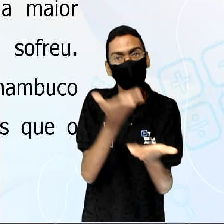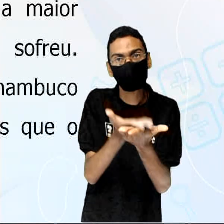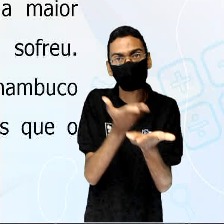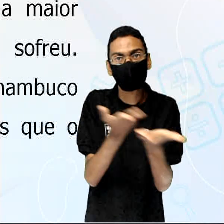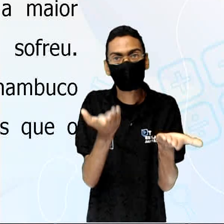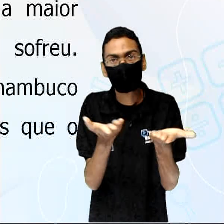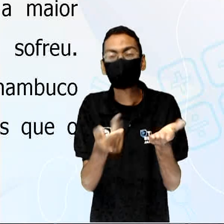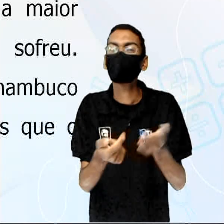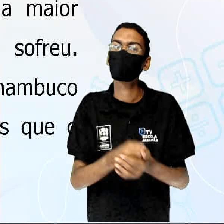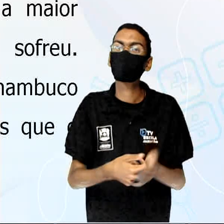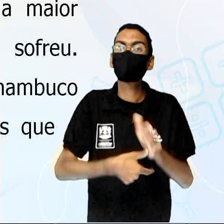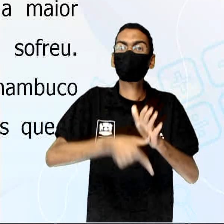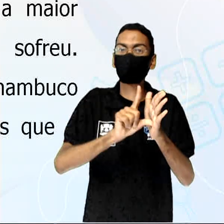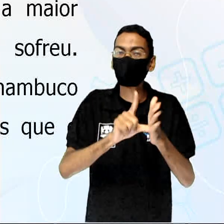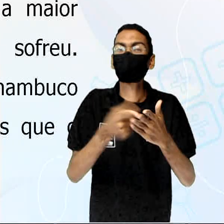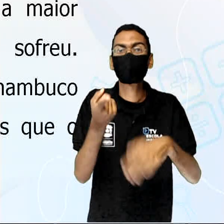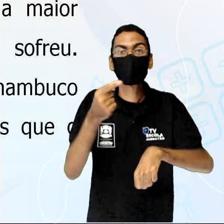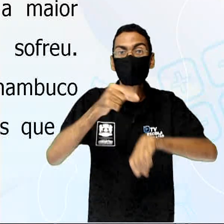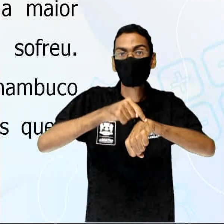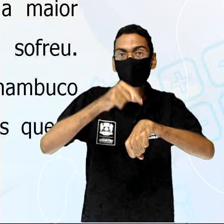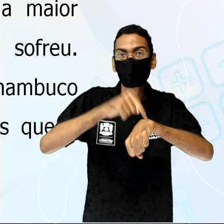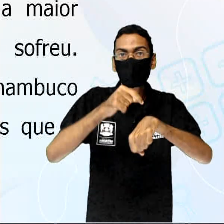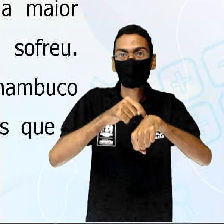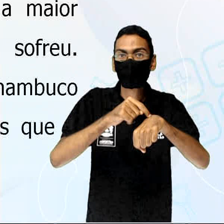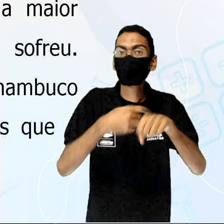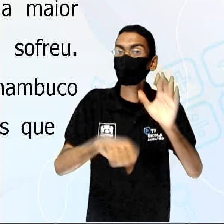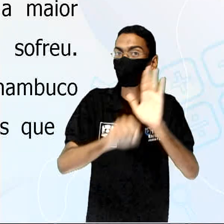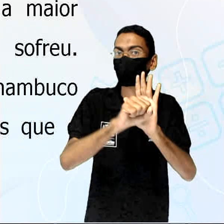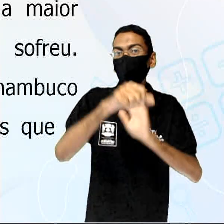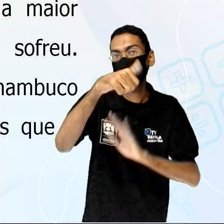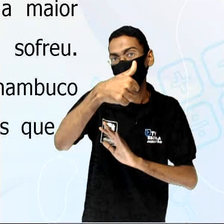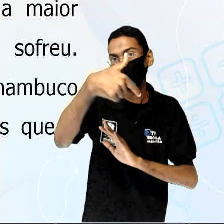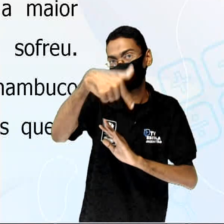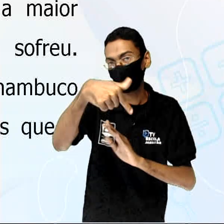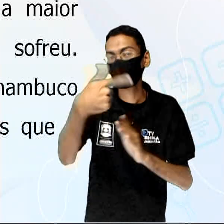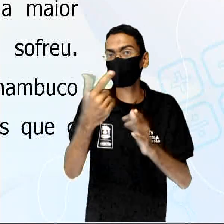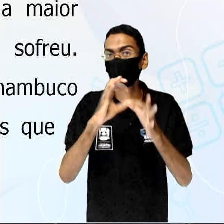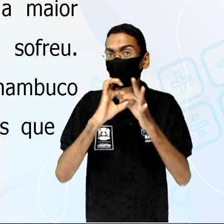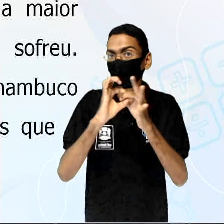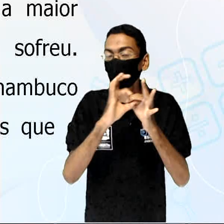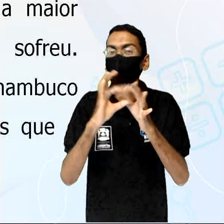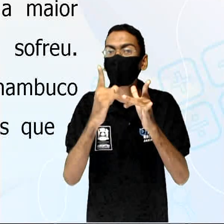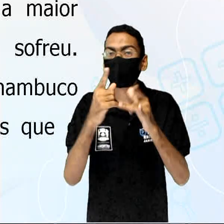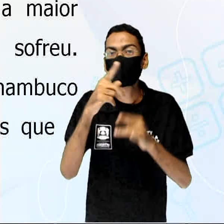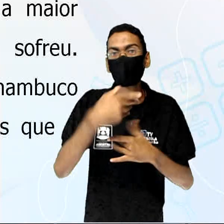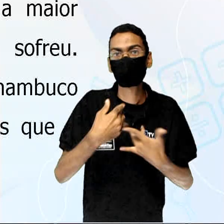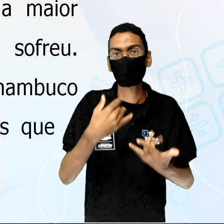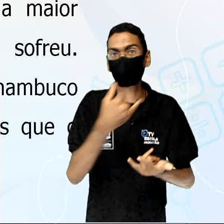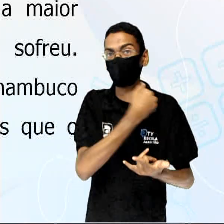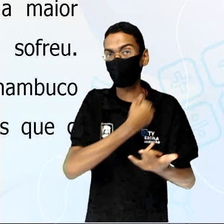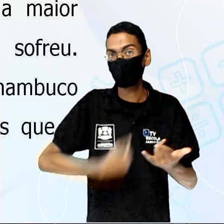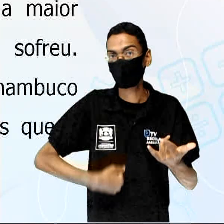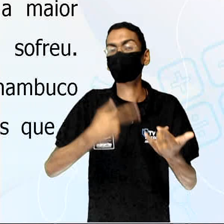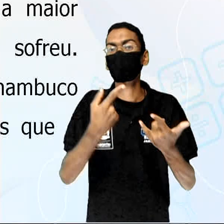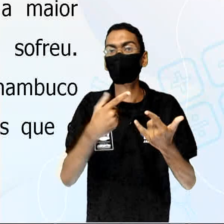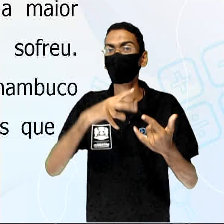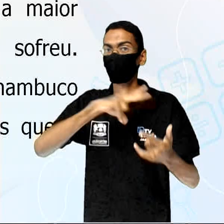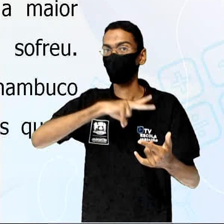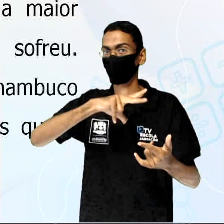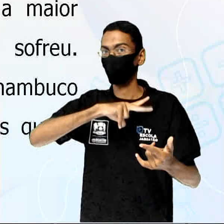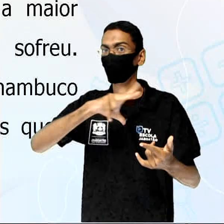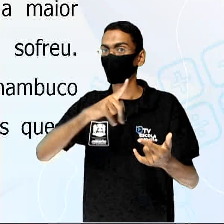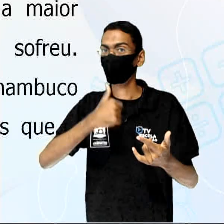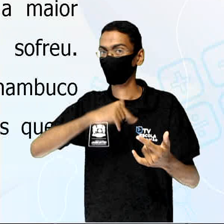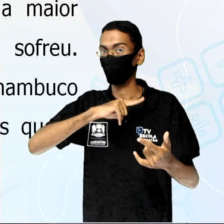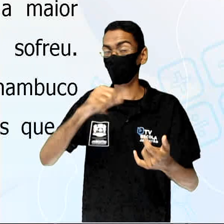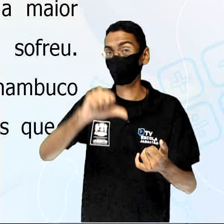e a gente relembrar que no século XVII a União Ibérica levou uma crise entre portugueses e holandeses